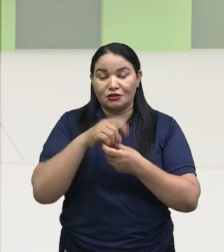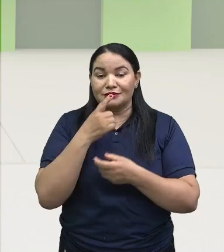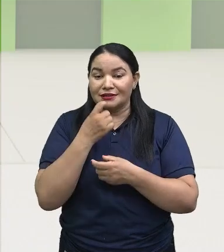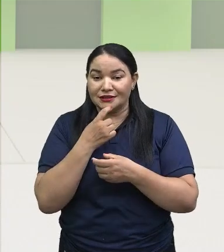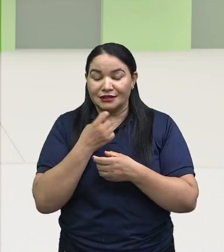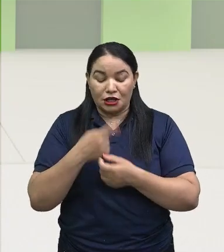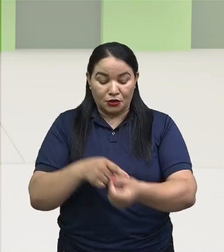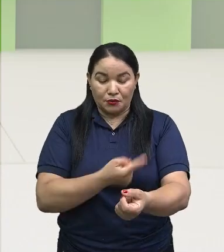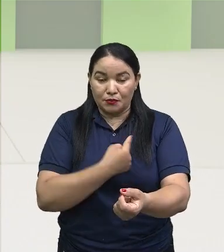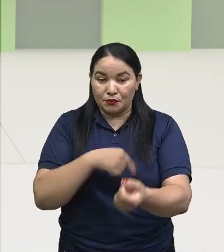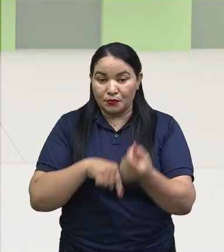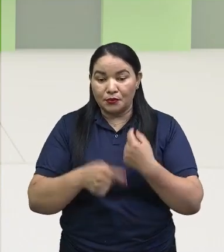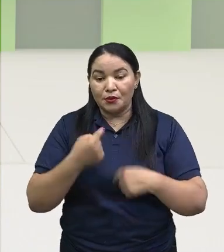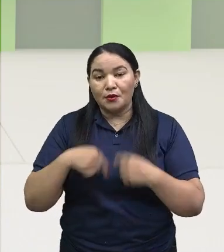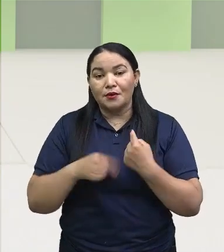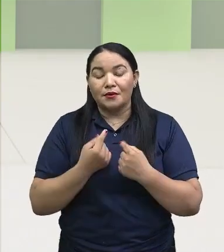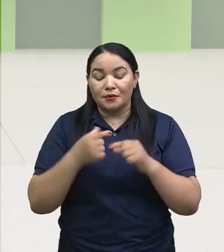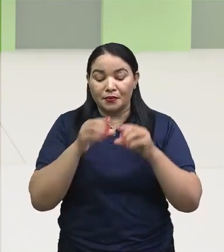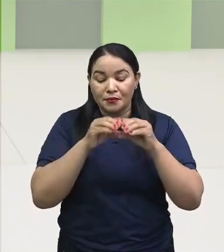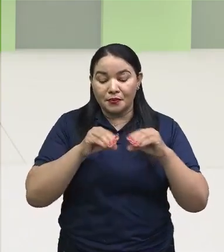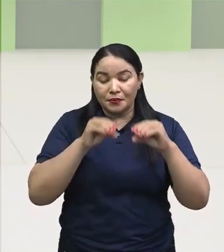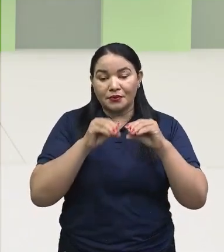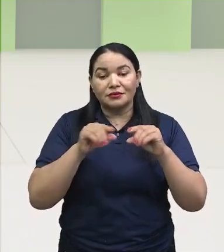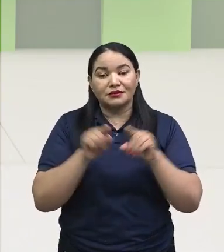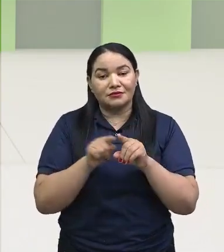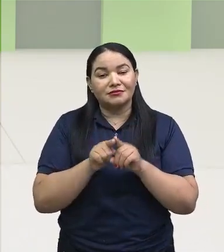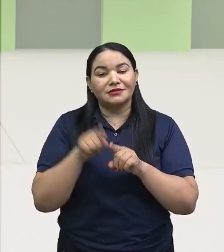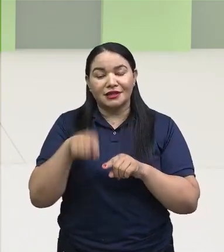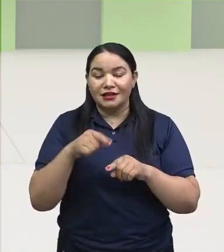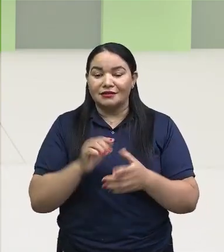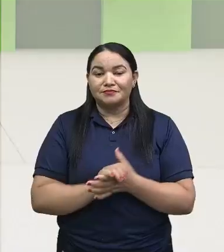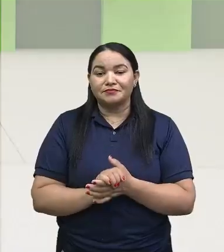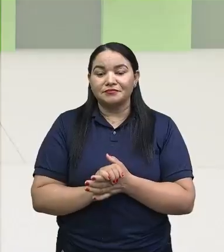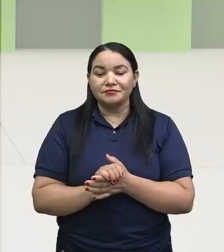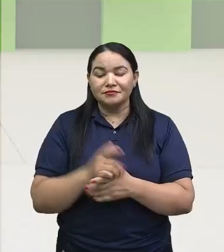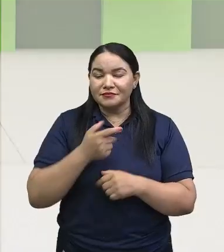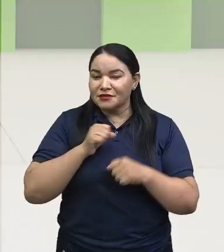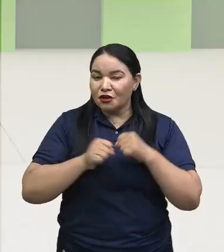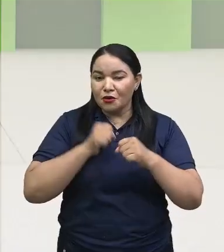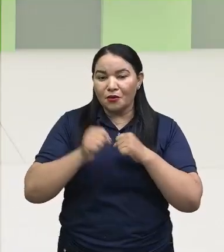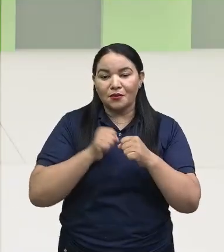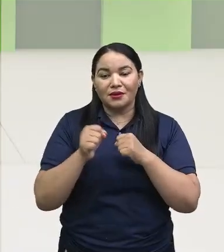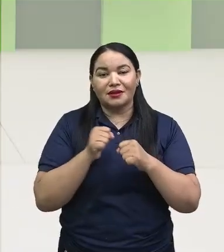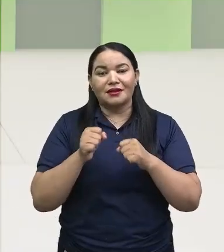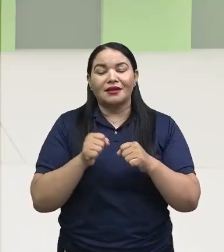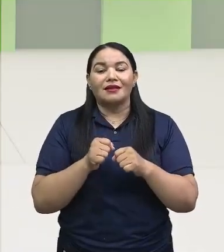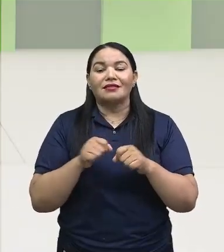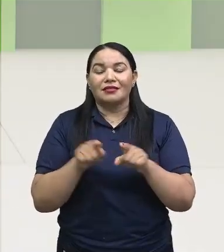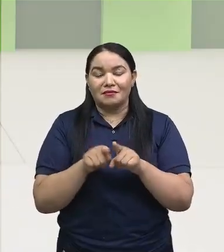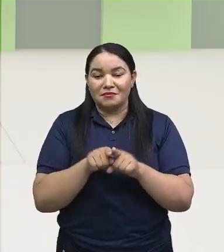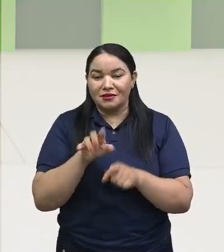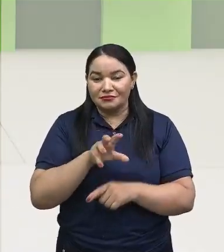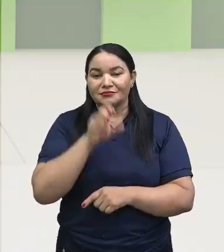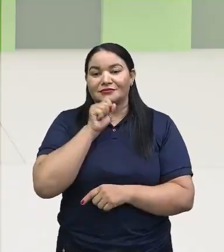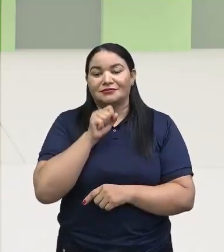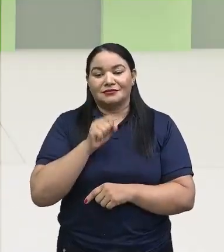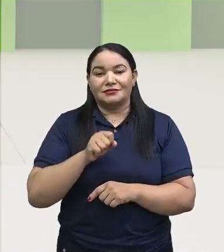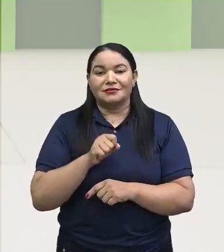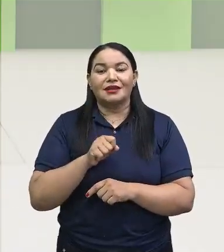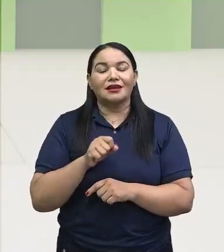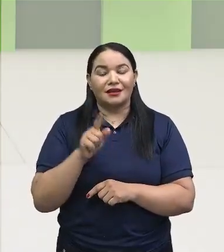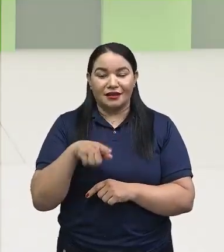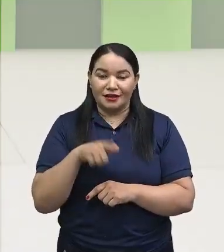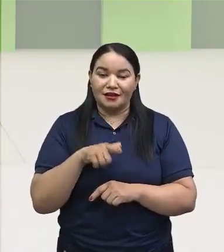nosso corpo, por exemplo. Então são atividades ali que a gente faz, como correr, respirar, né, são diversas atividades aí relacionadas no